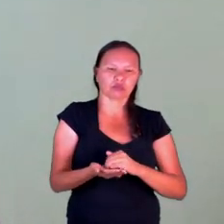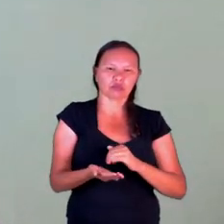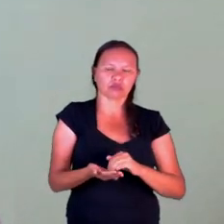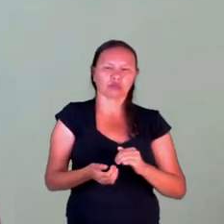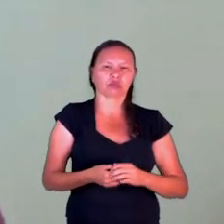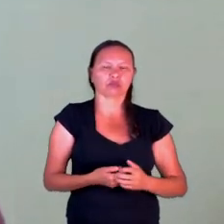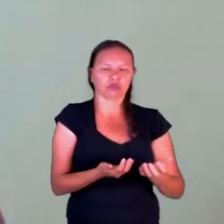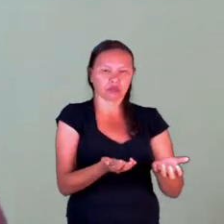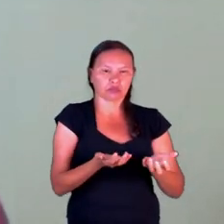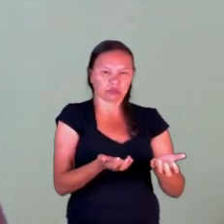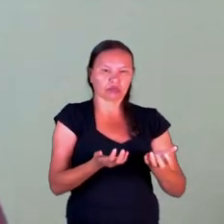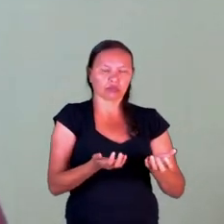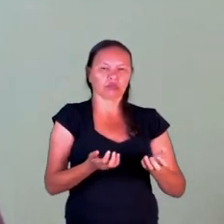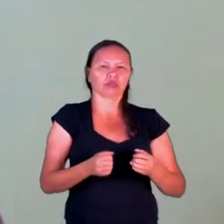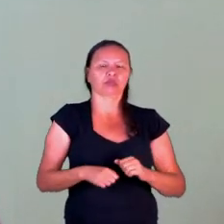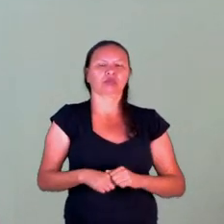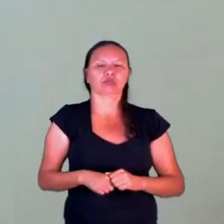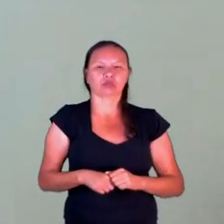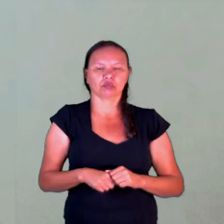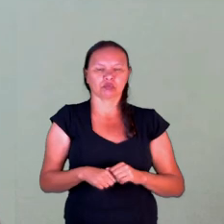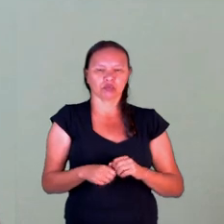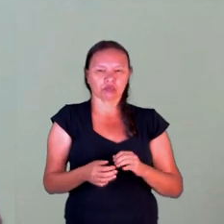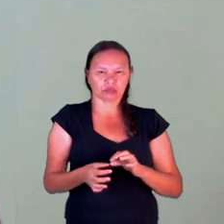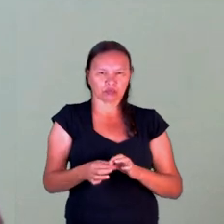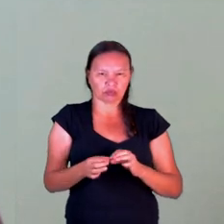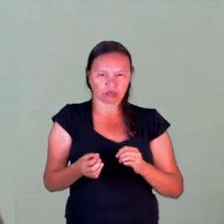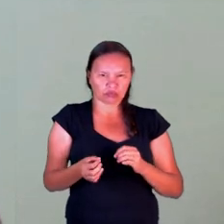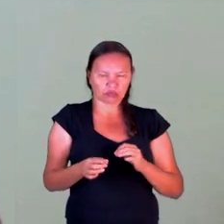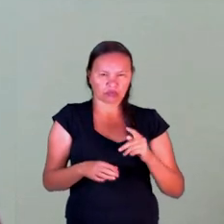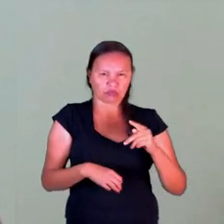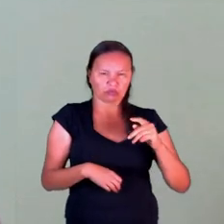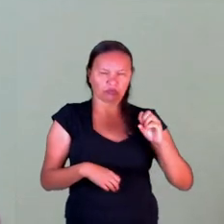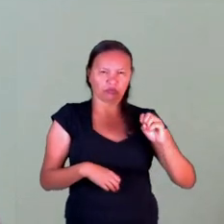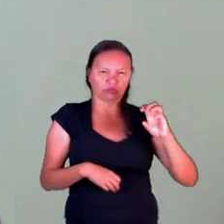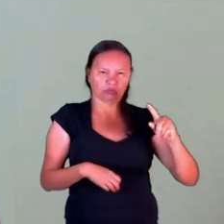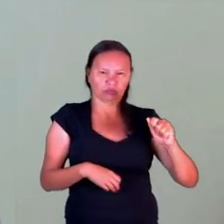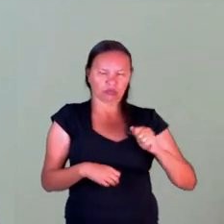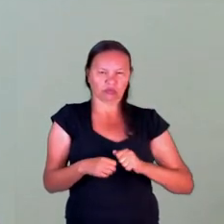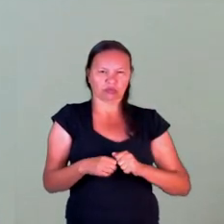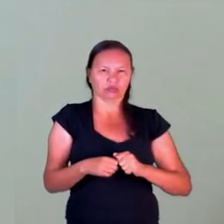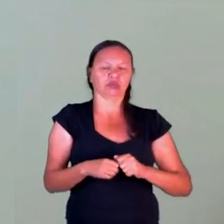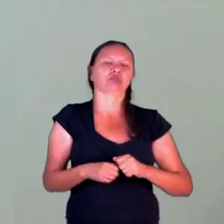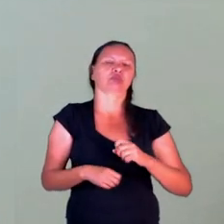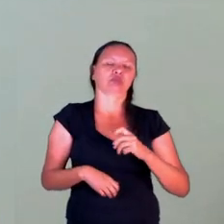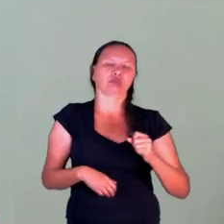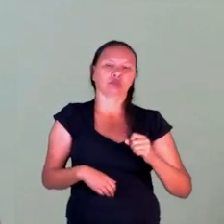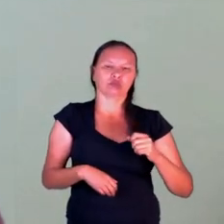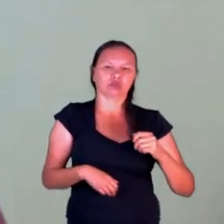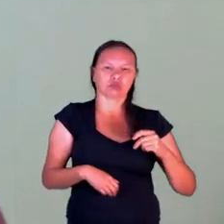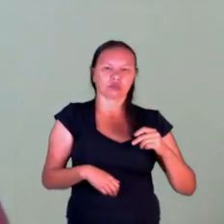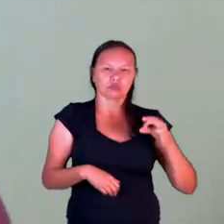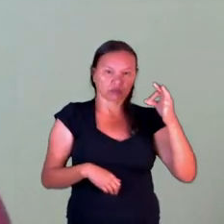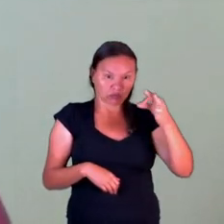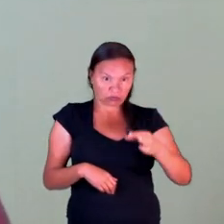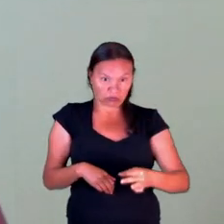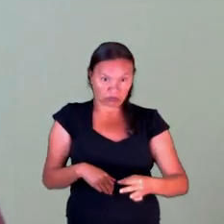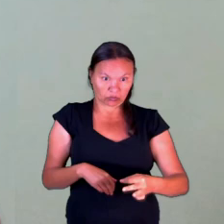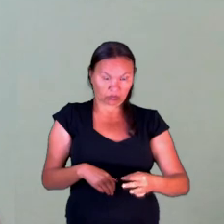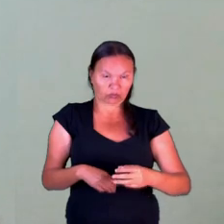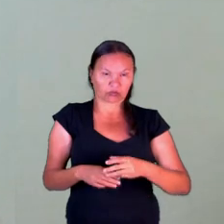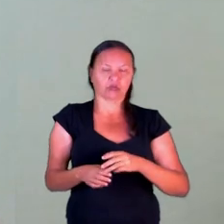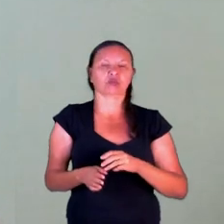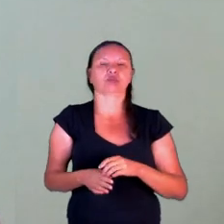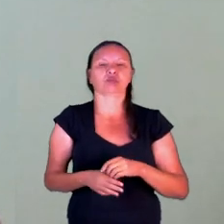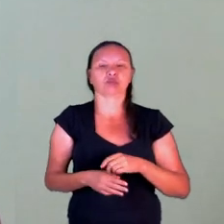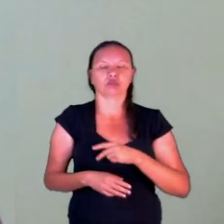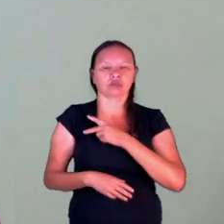de sugestão né o projeto que nós temos aqui na da da 49ª promotoria de justiça que é promotoria da